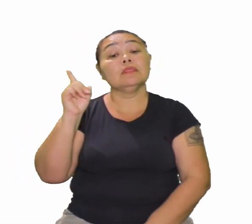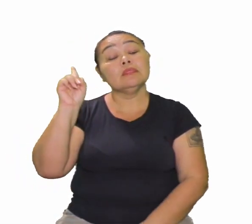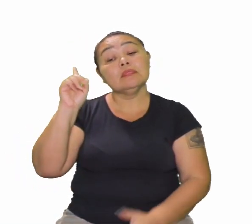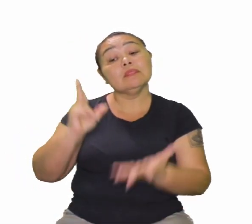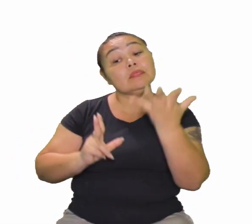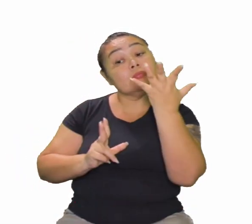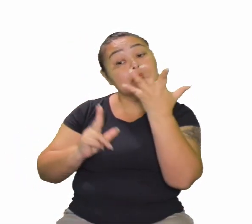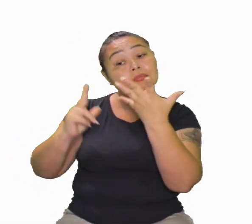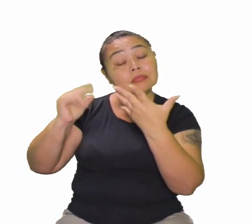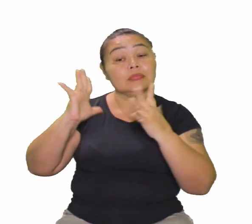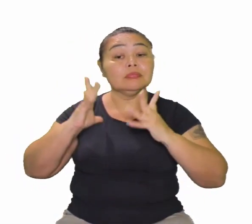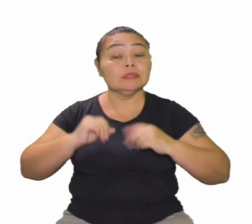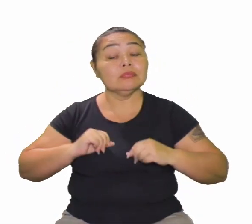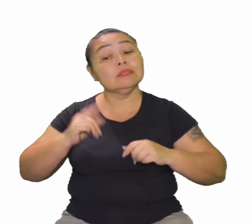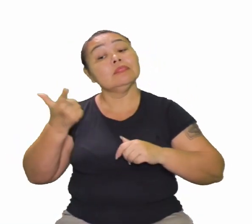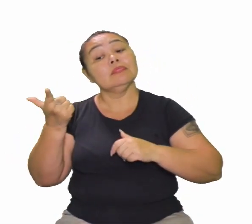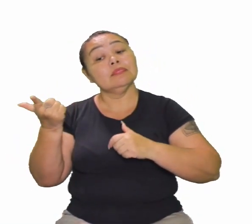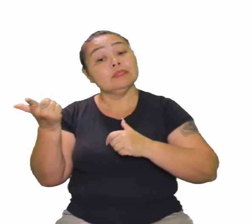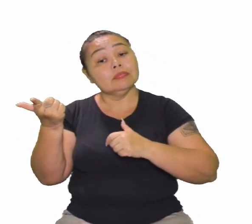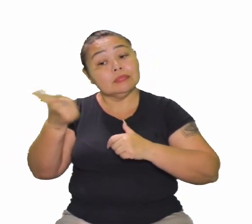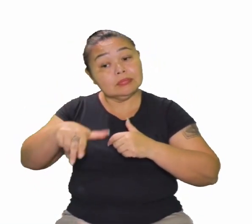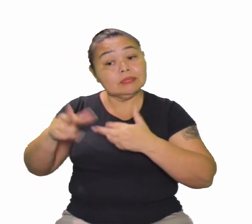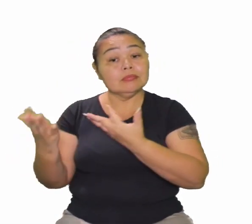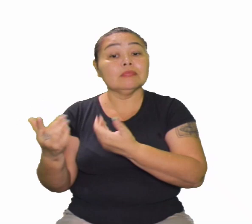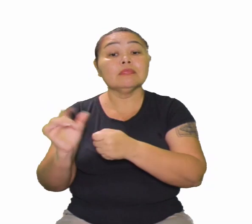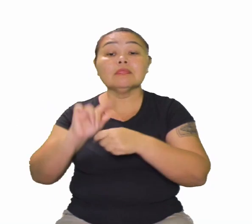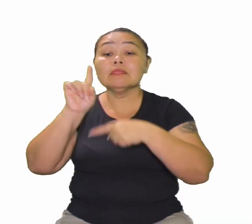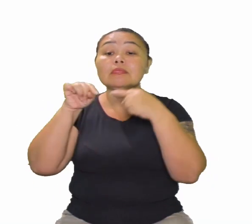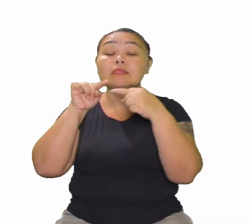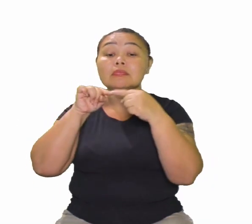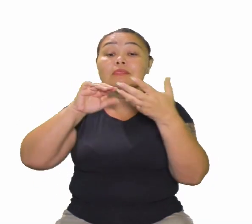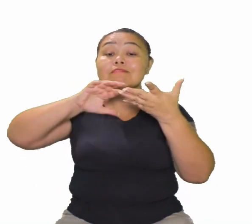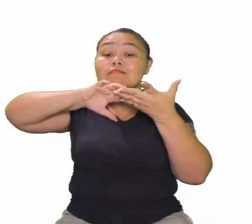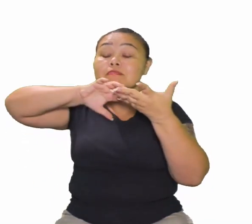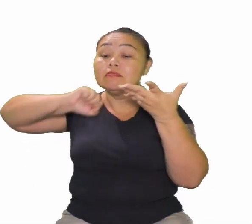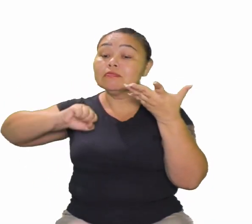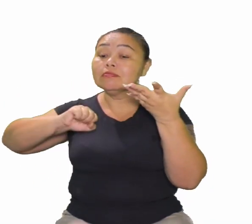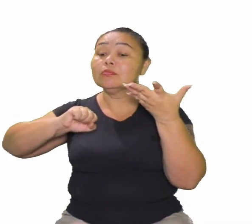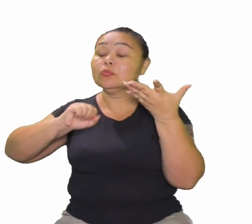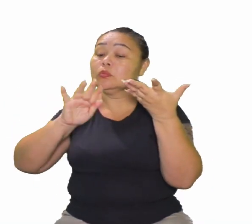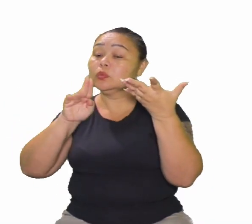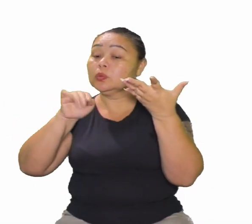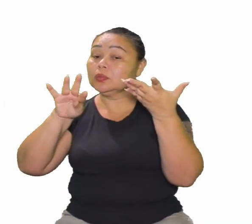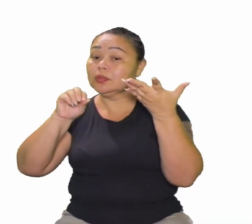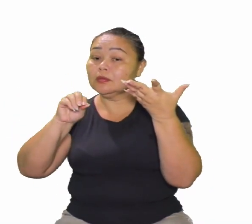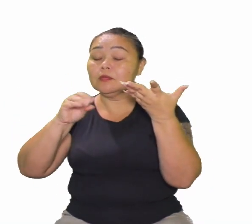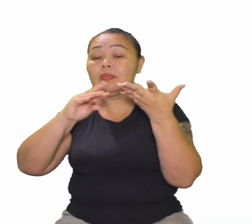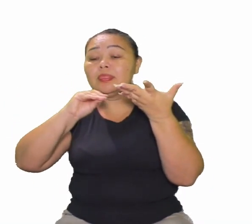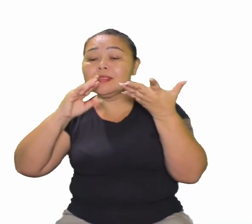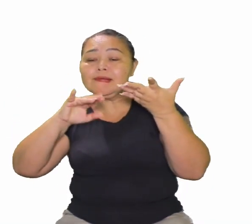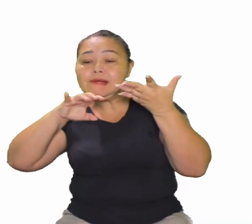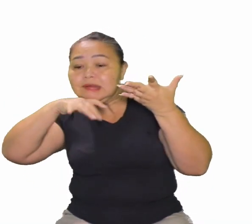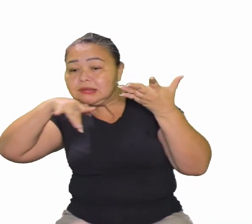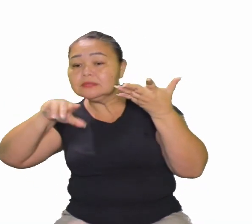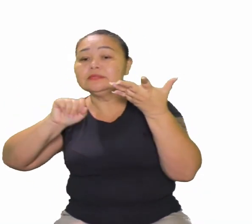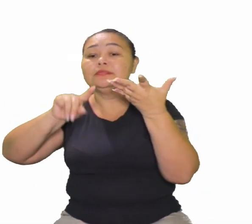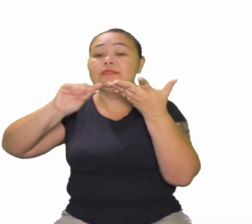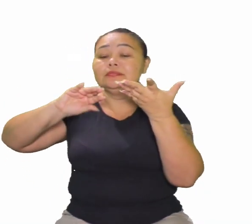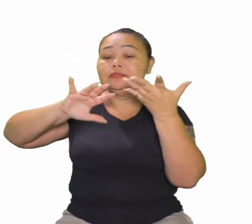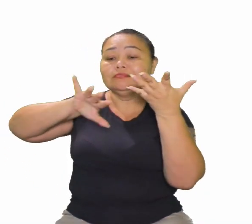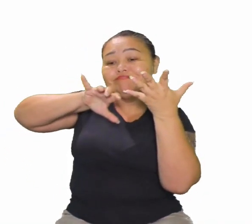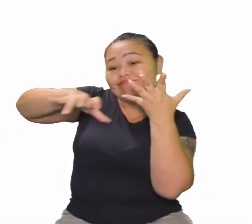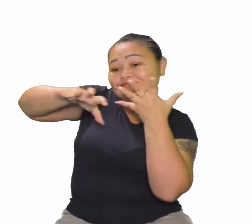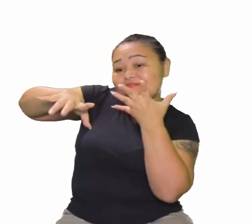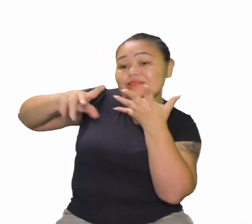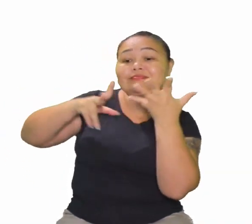de limpeza ou rejuvenescimento, ela é feita com o objetivo de quê? Eliminação desses brotos, galhos secos, velhos, mal formados.